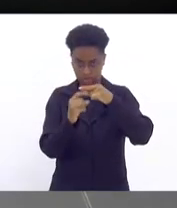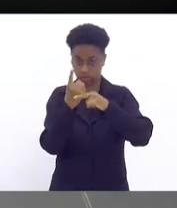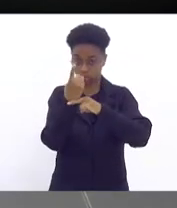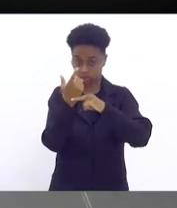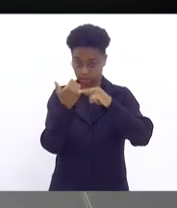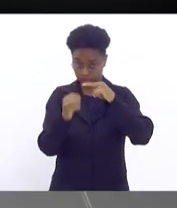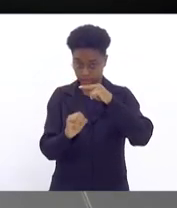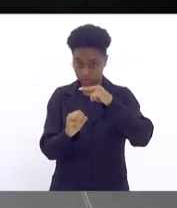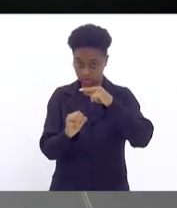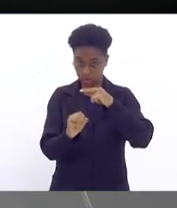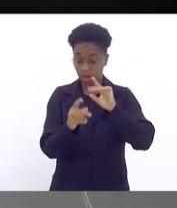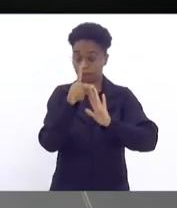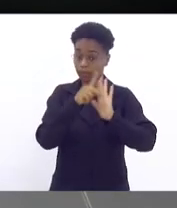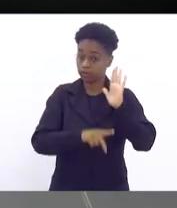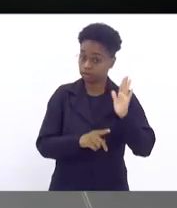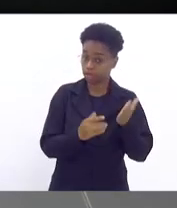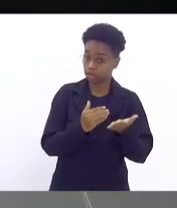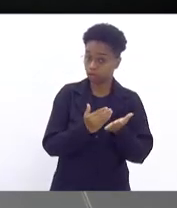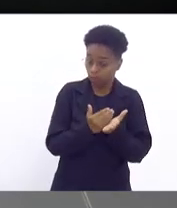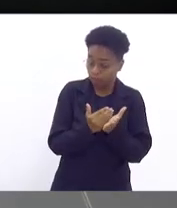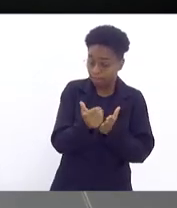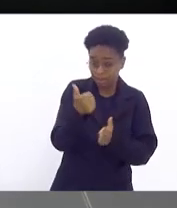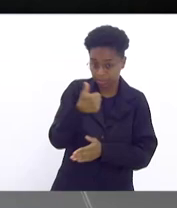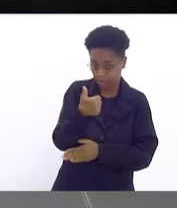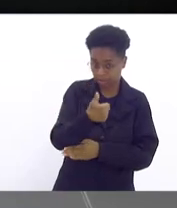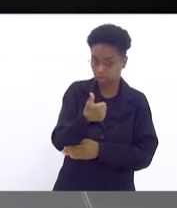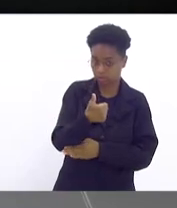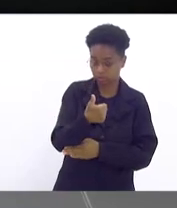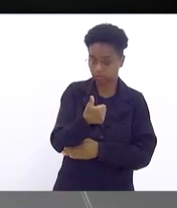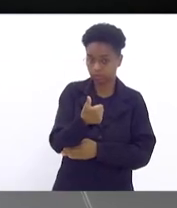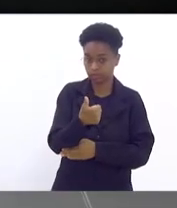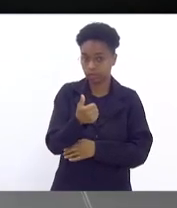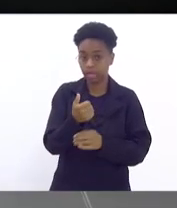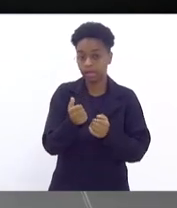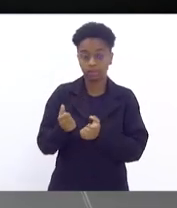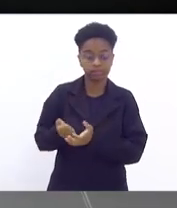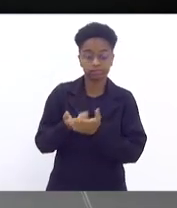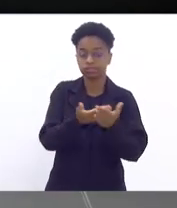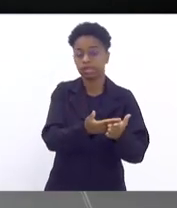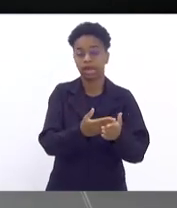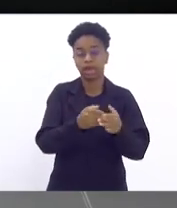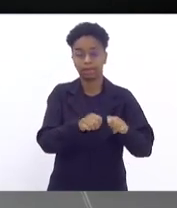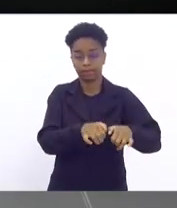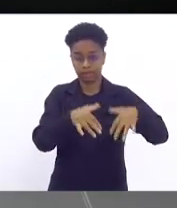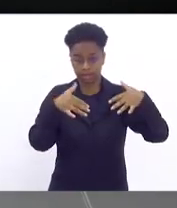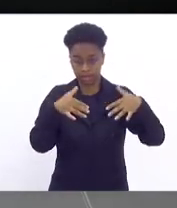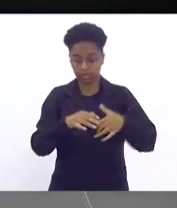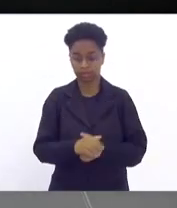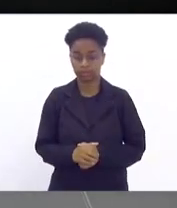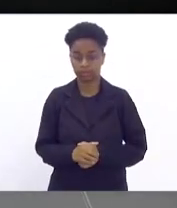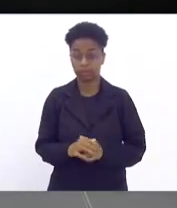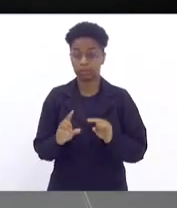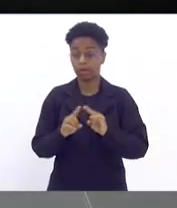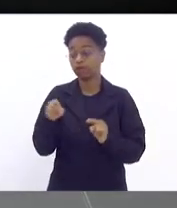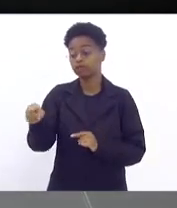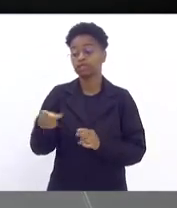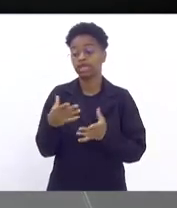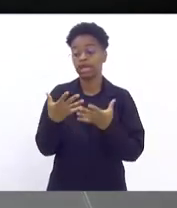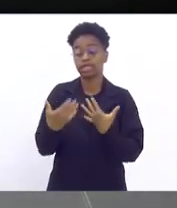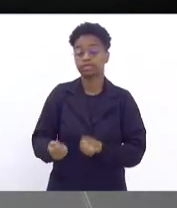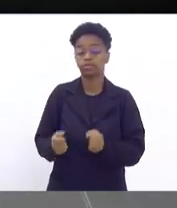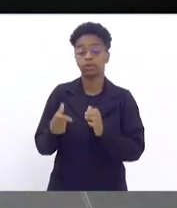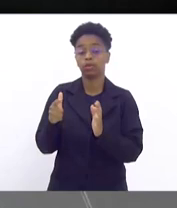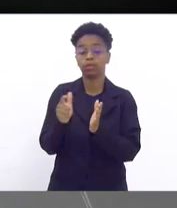original um décimo das assinaturas ao plenário e a redação que a senhora recebeu tá